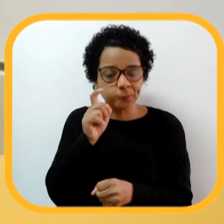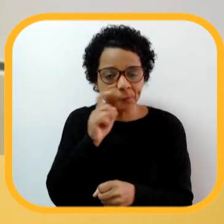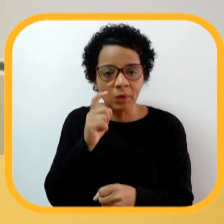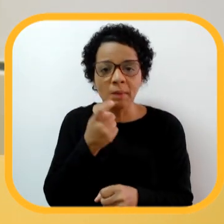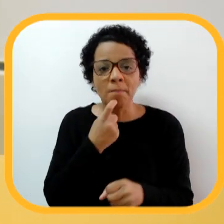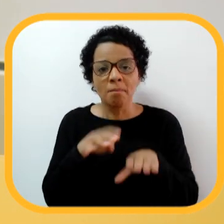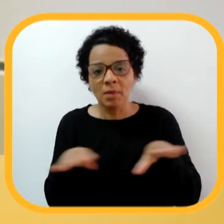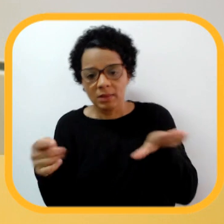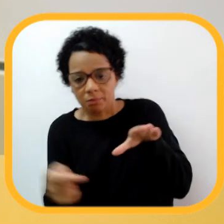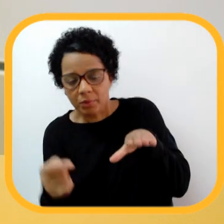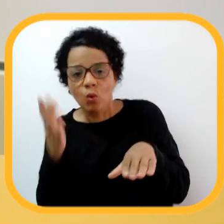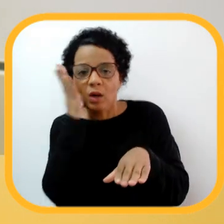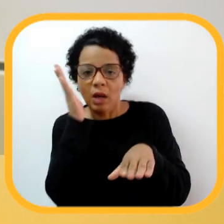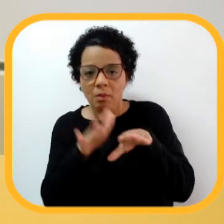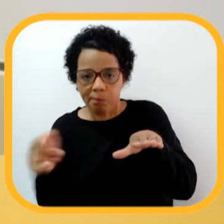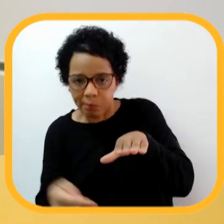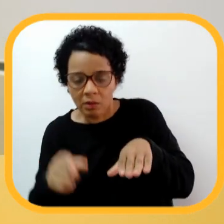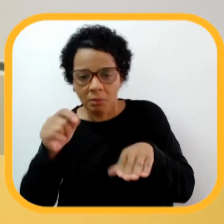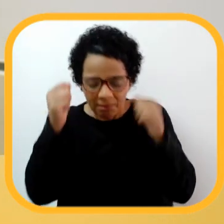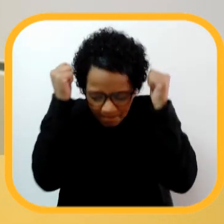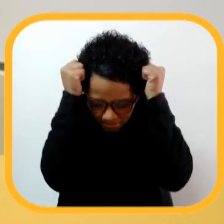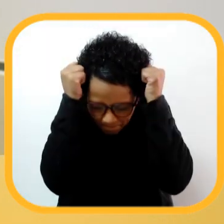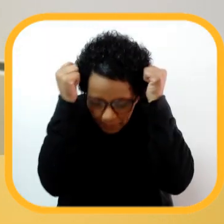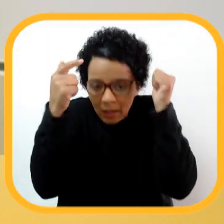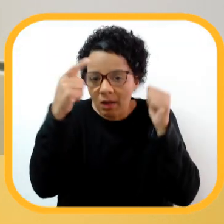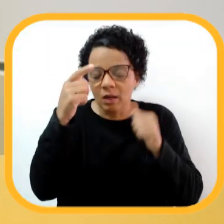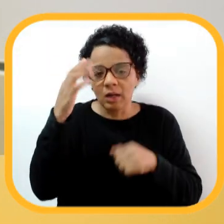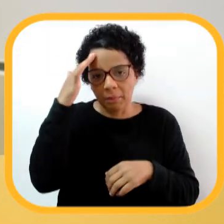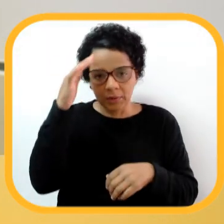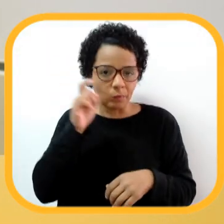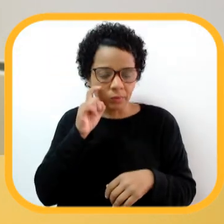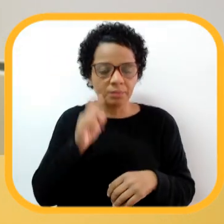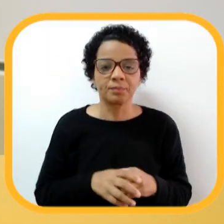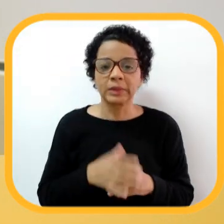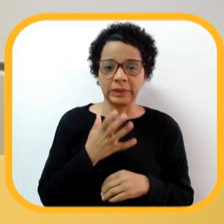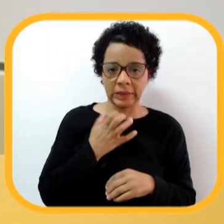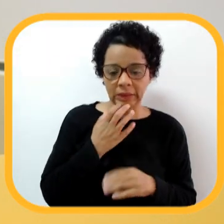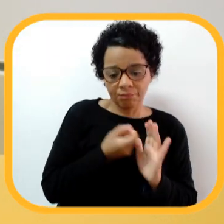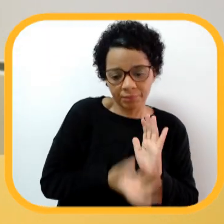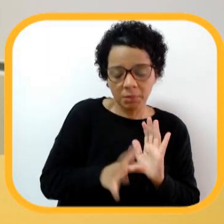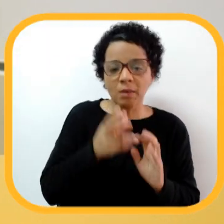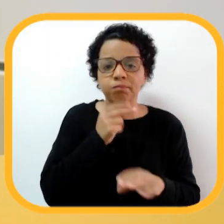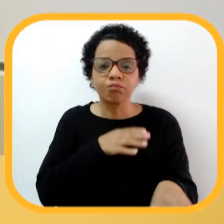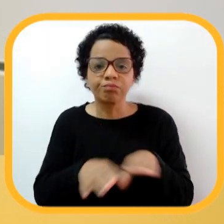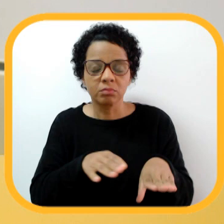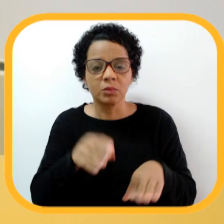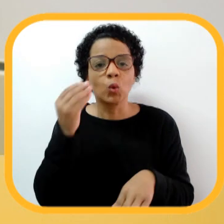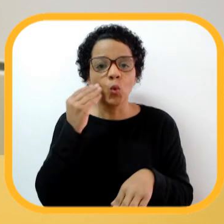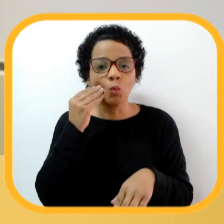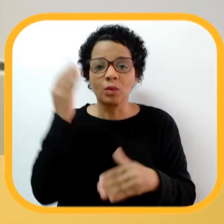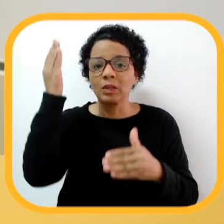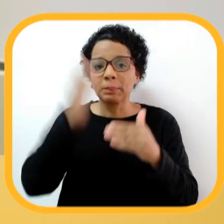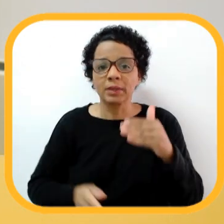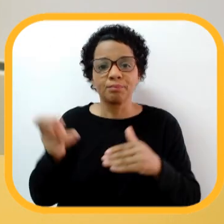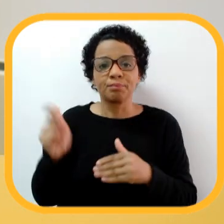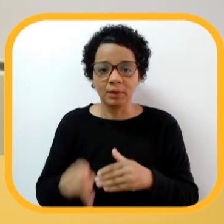local seguro, debaixo da mesa ou da cama e baixar-se e proteger a cabeça. Mesmo tomando estas precauções, os sismos acontecem